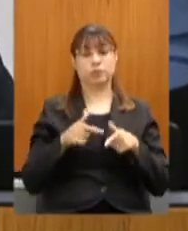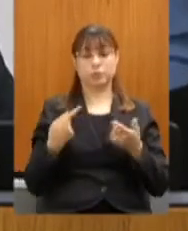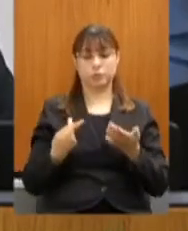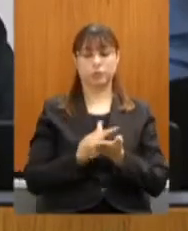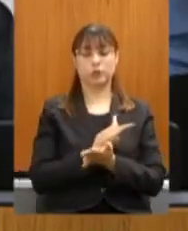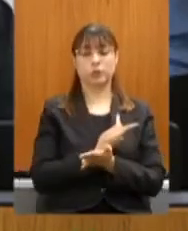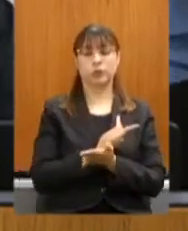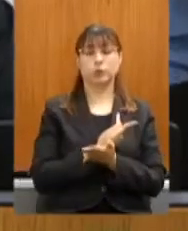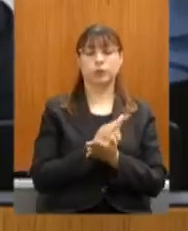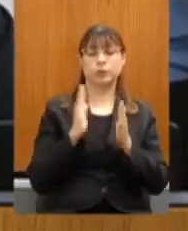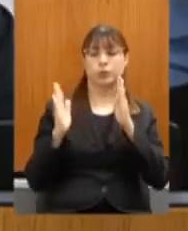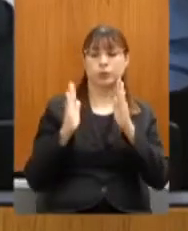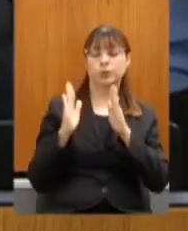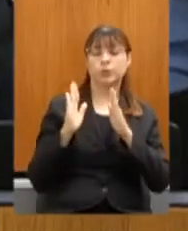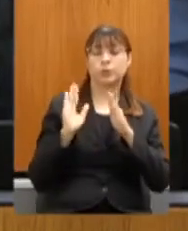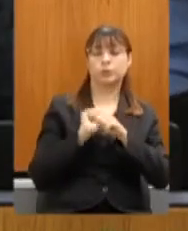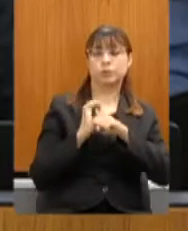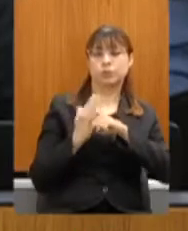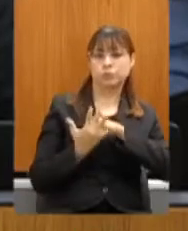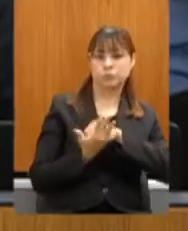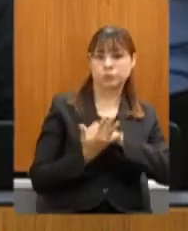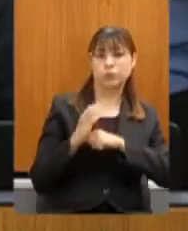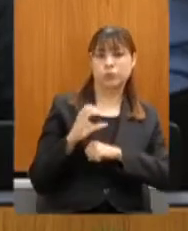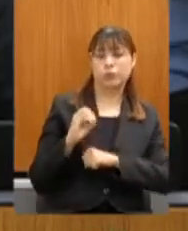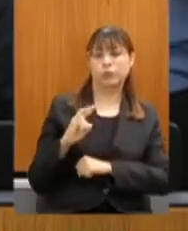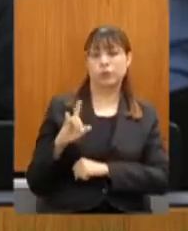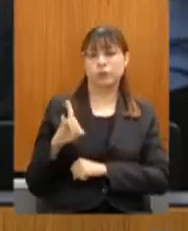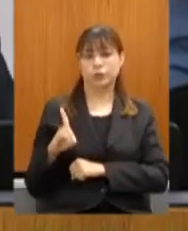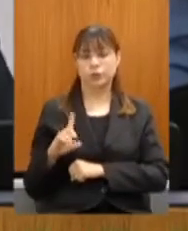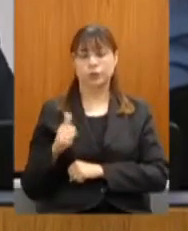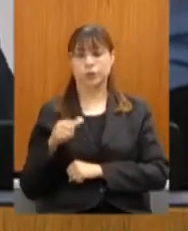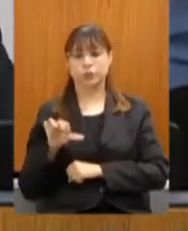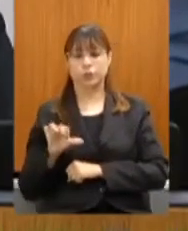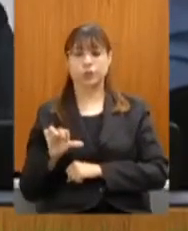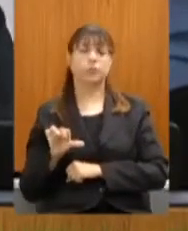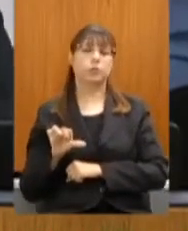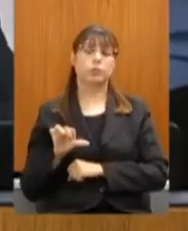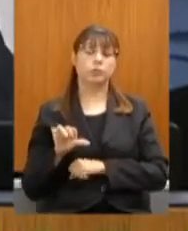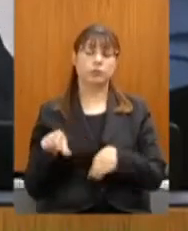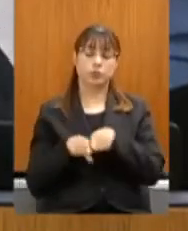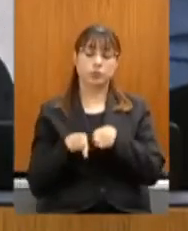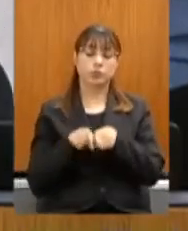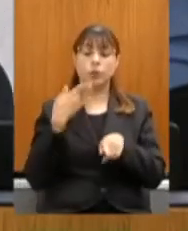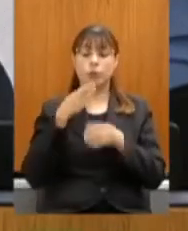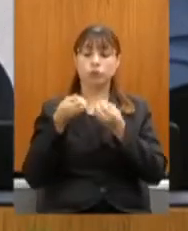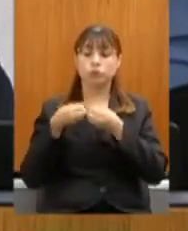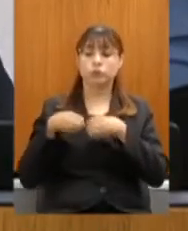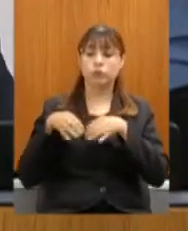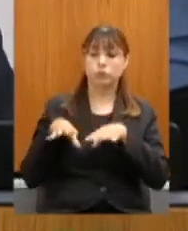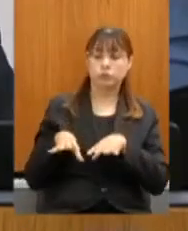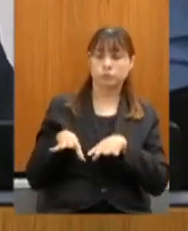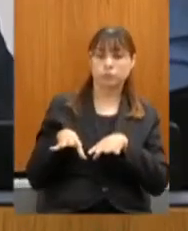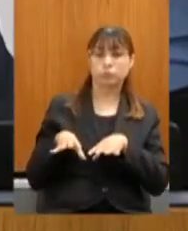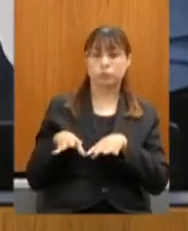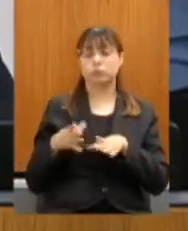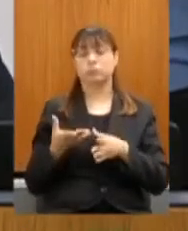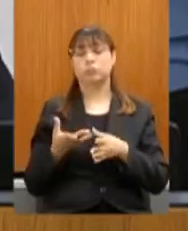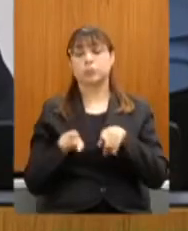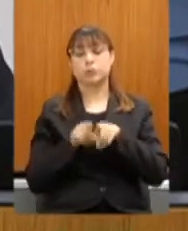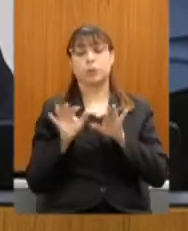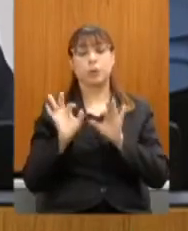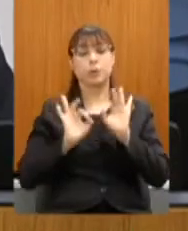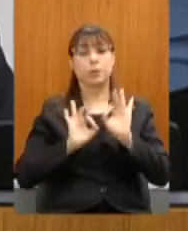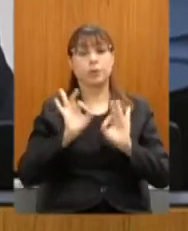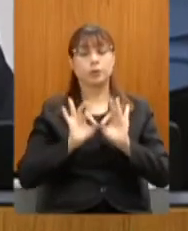pandemia de Covid-19 e de seus impactos, bem como sobre planejamento para